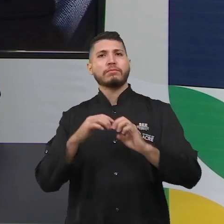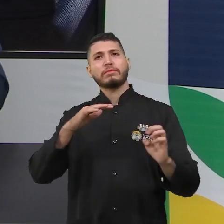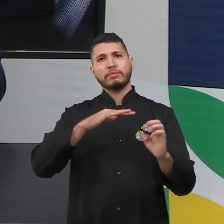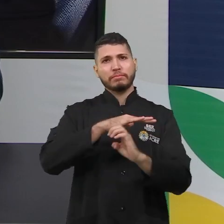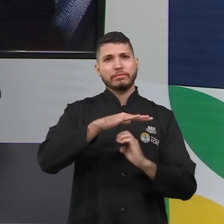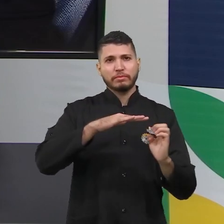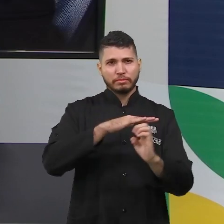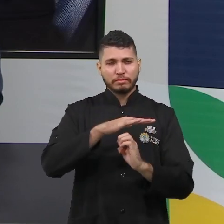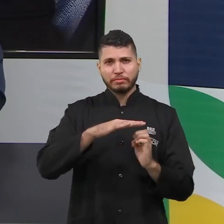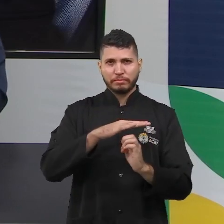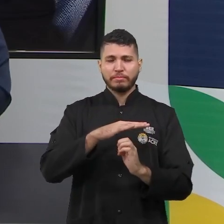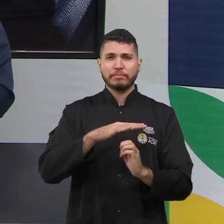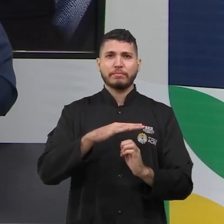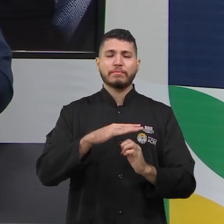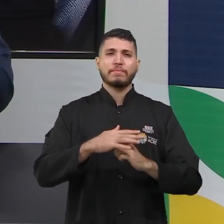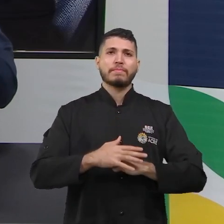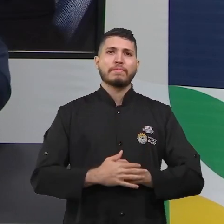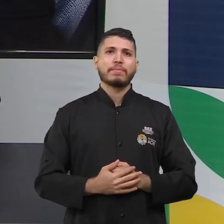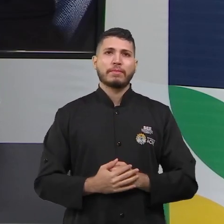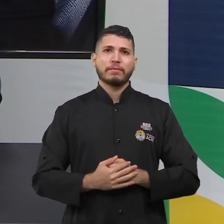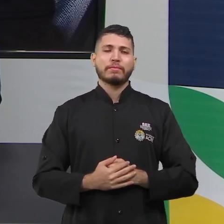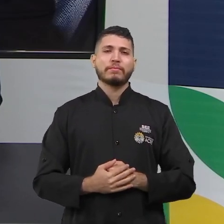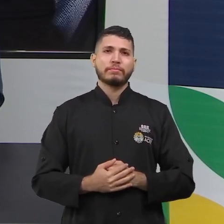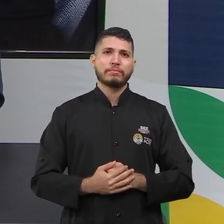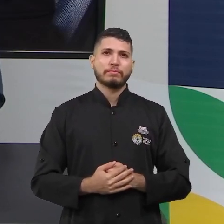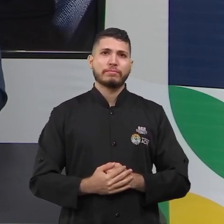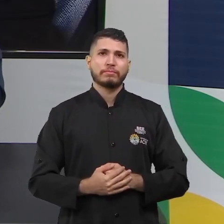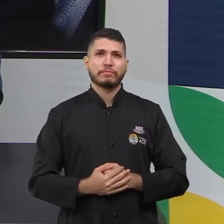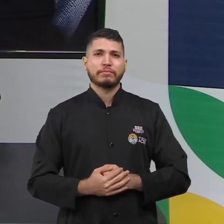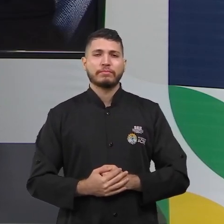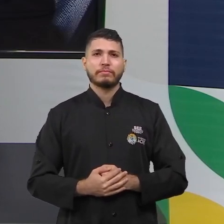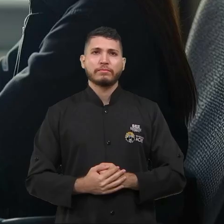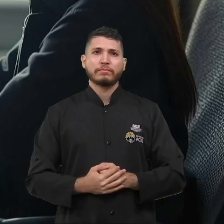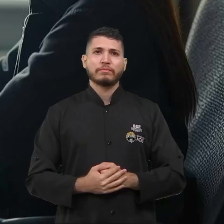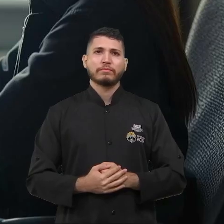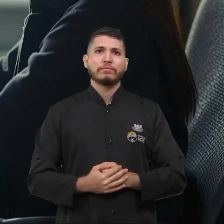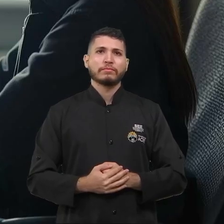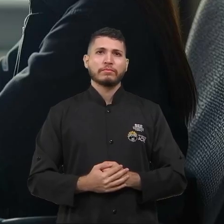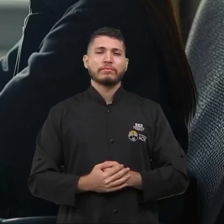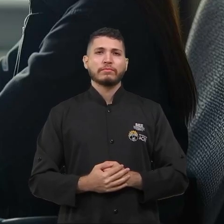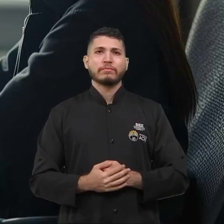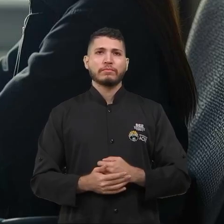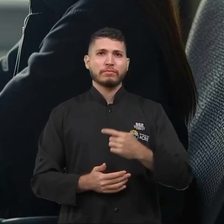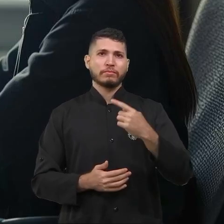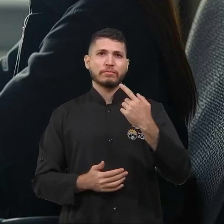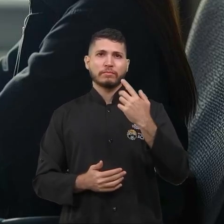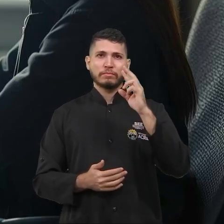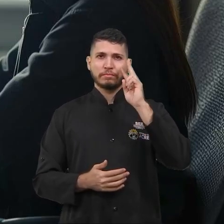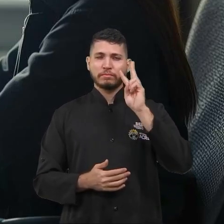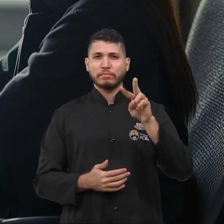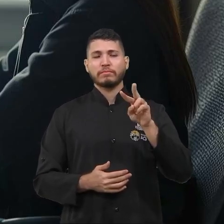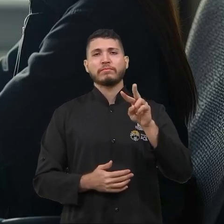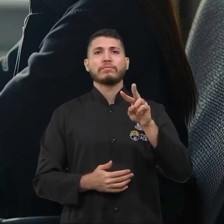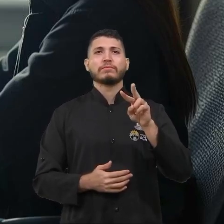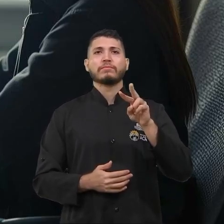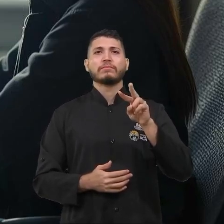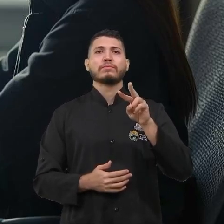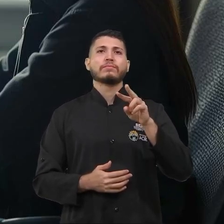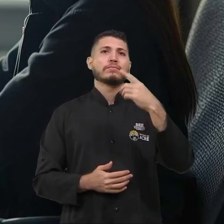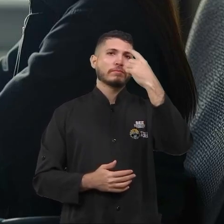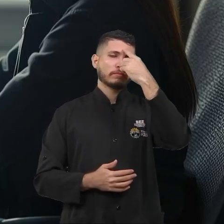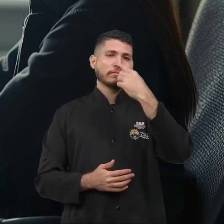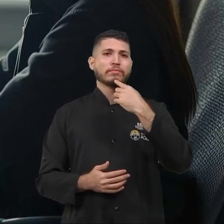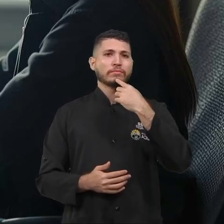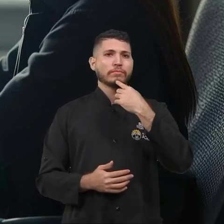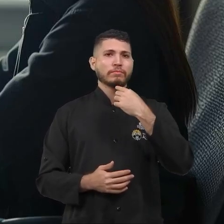diferença. Novamente, eu quero chamar a atenção de vocês para a imagem. E a imagem mostra basicamente o quê?